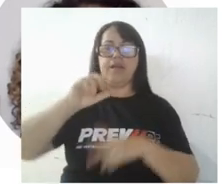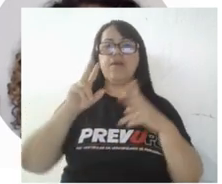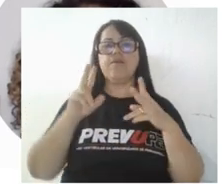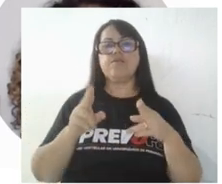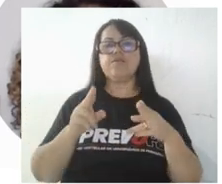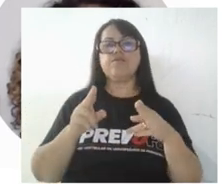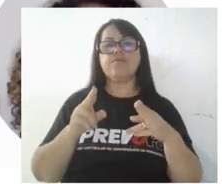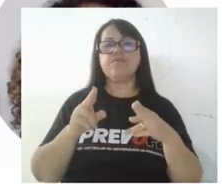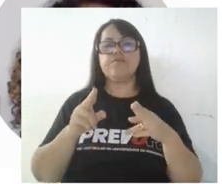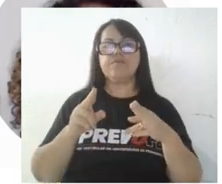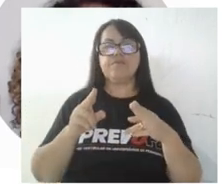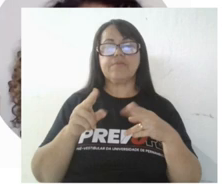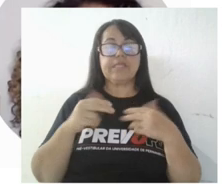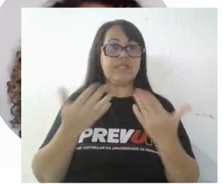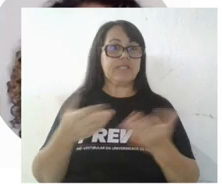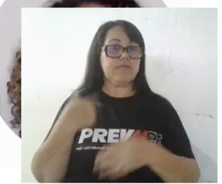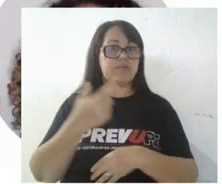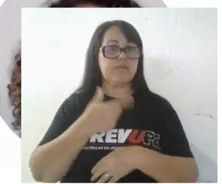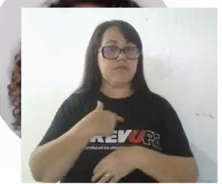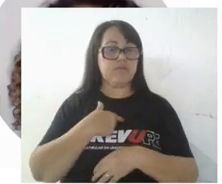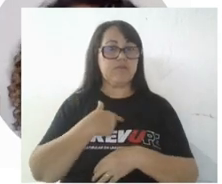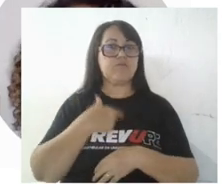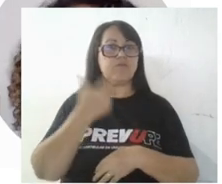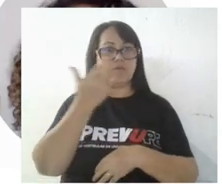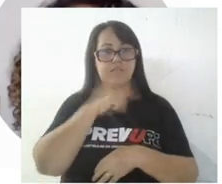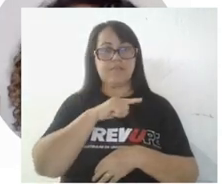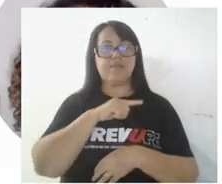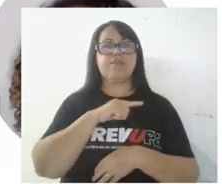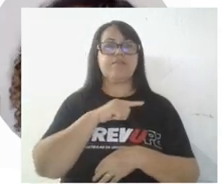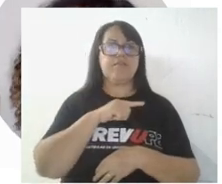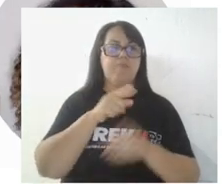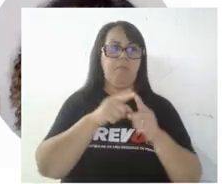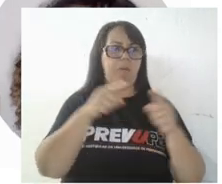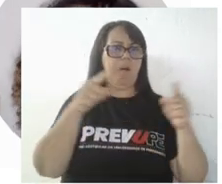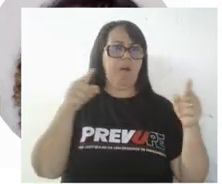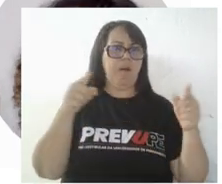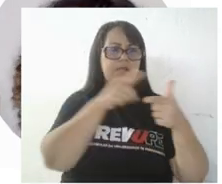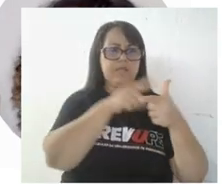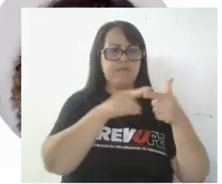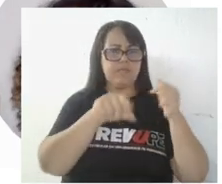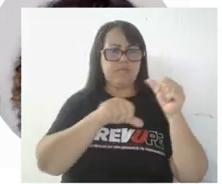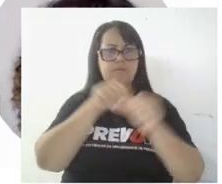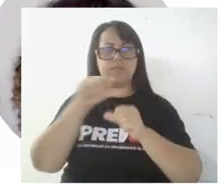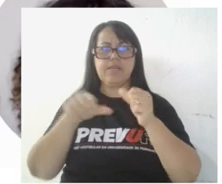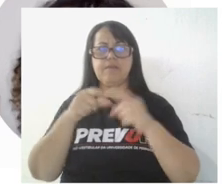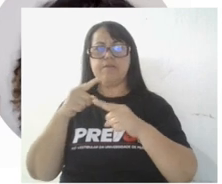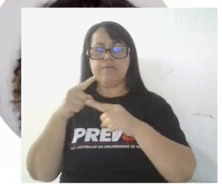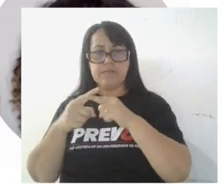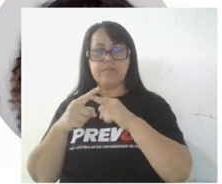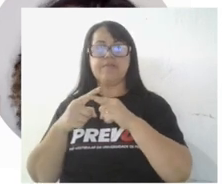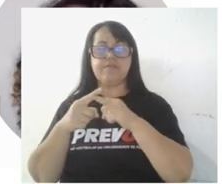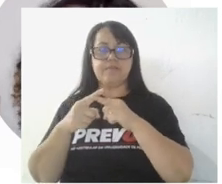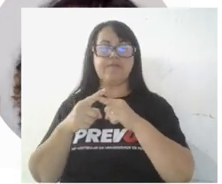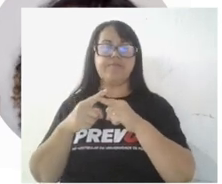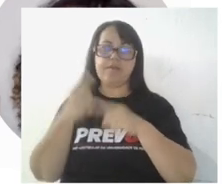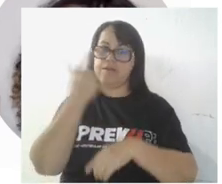vou substituir por 1,7. Então, quando a gente puder sair de operações, como a divisão para operações como